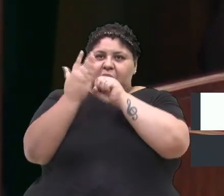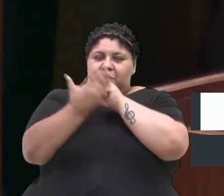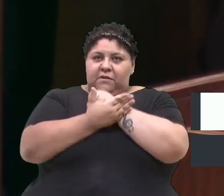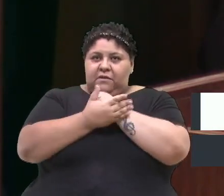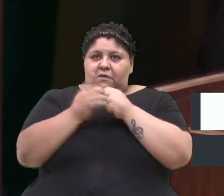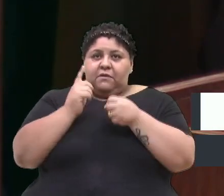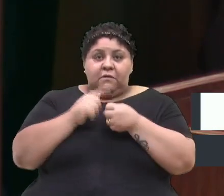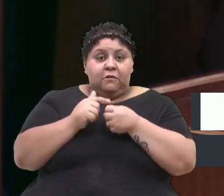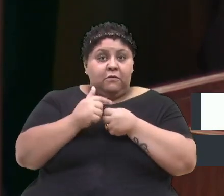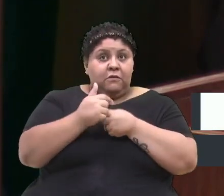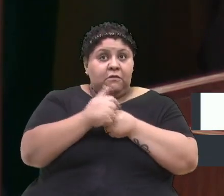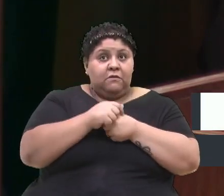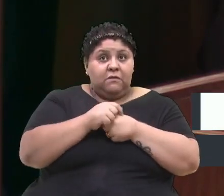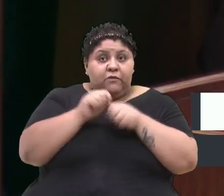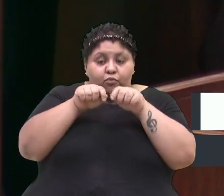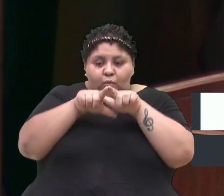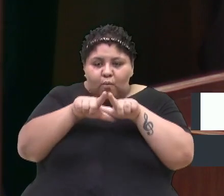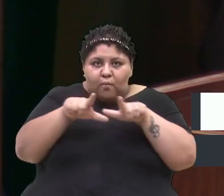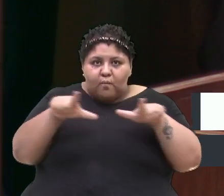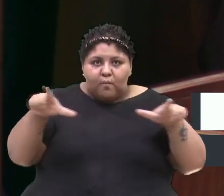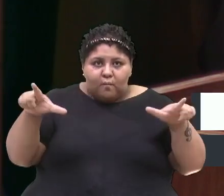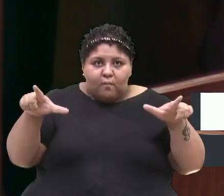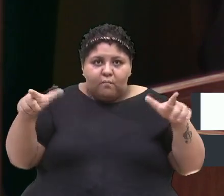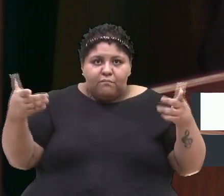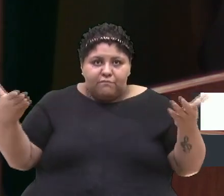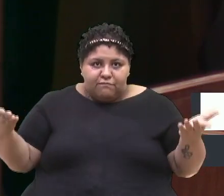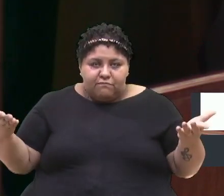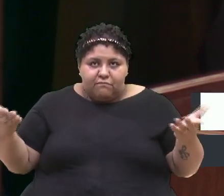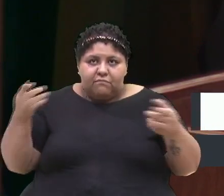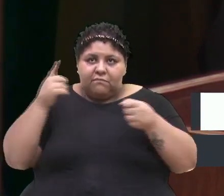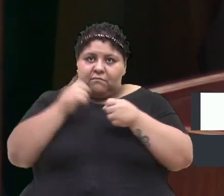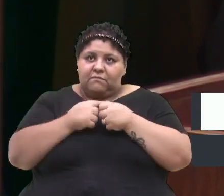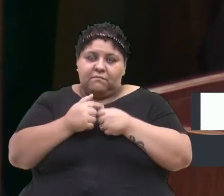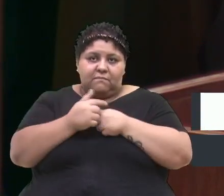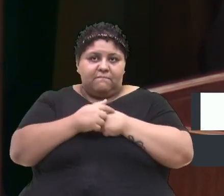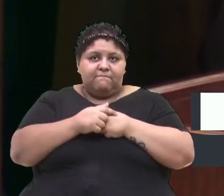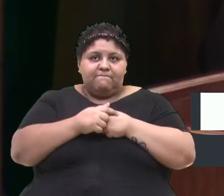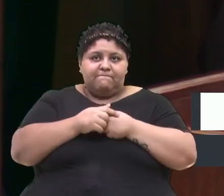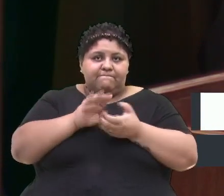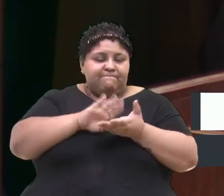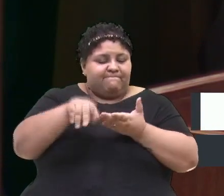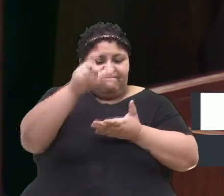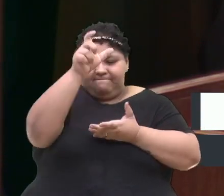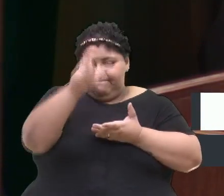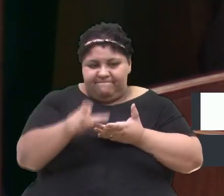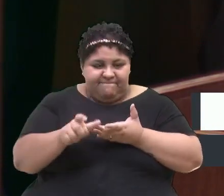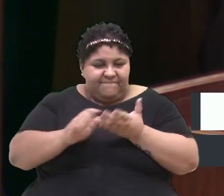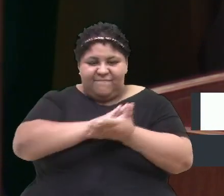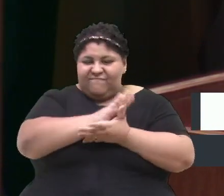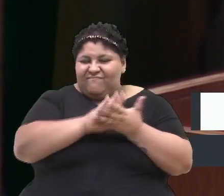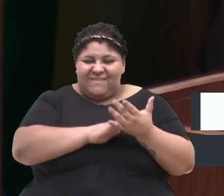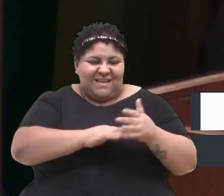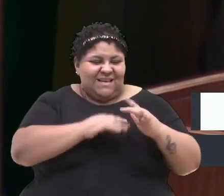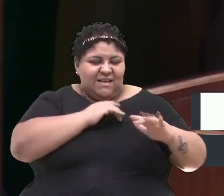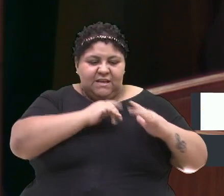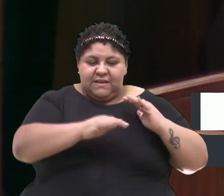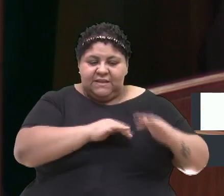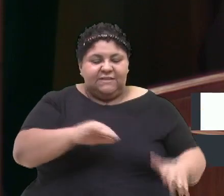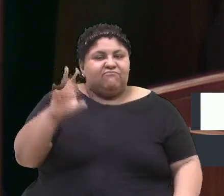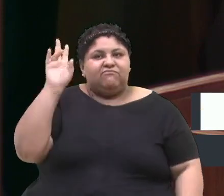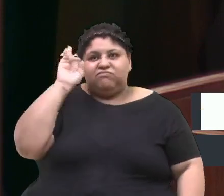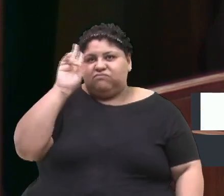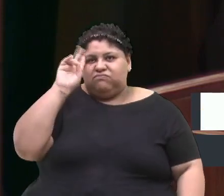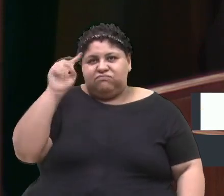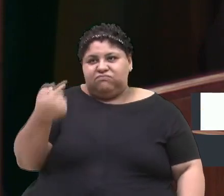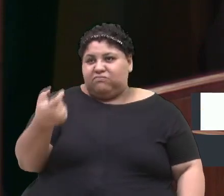cidades ficaram vazias, e cidades sem pessoas, não há movimento, não há história, não há